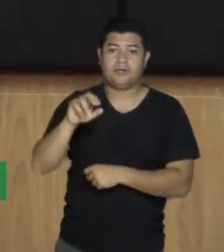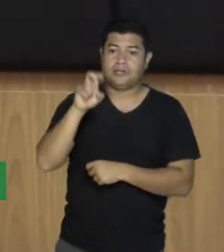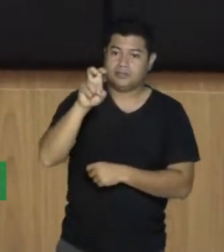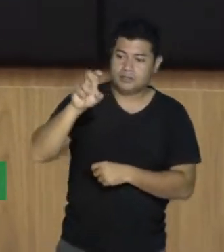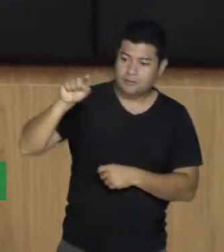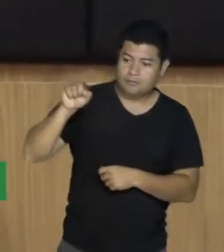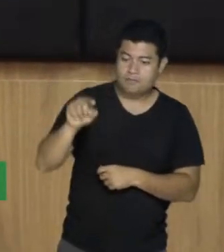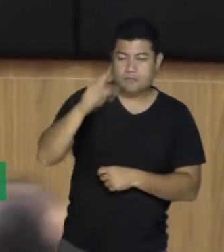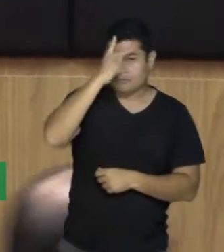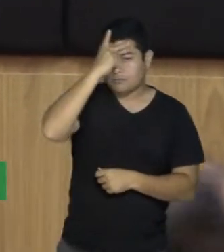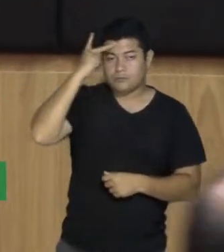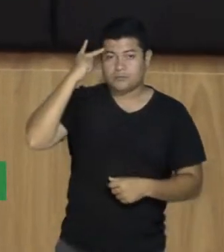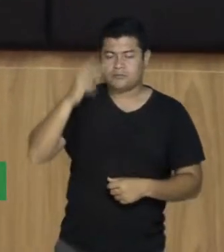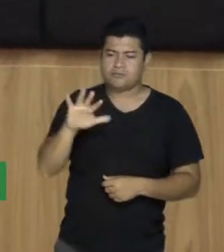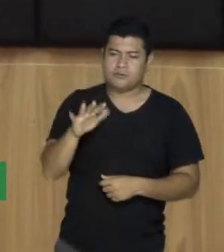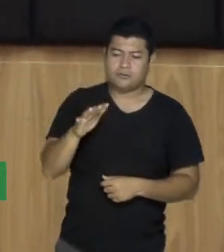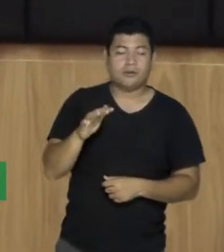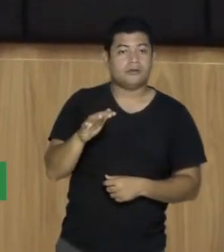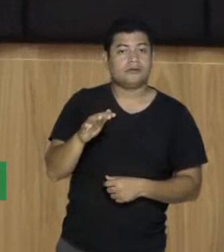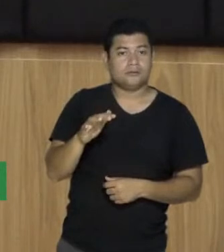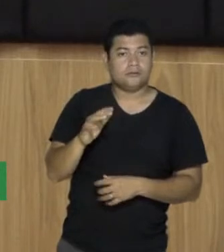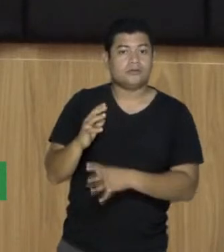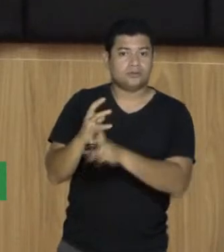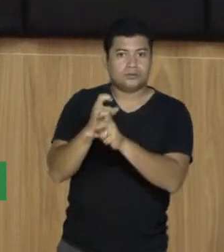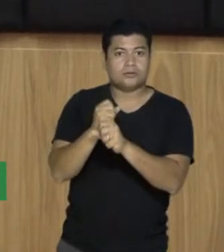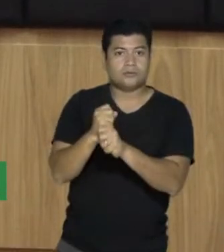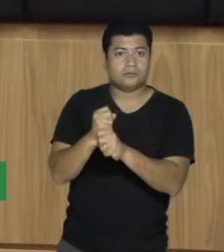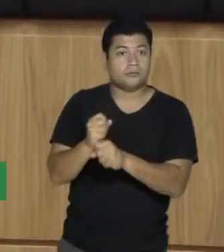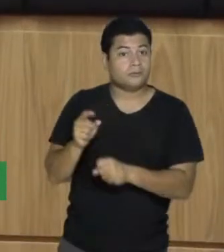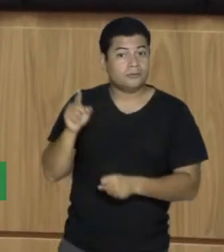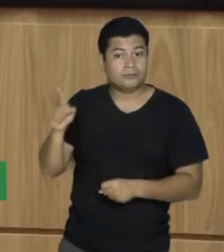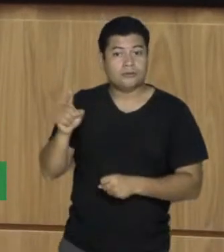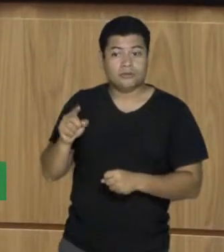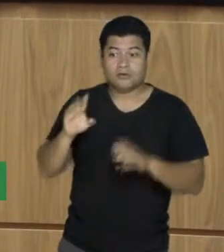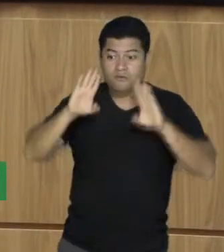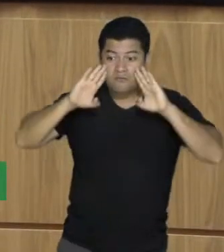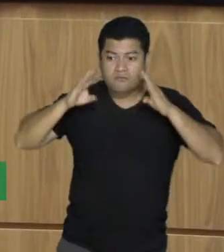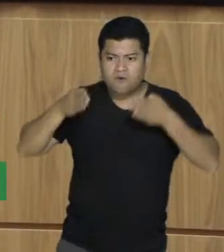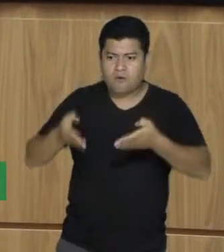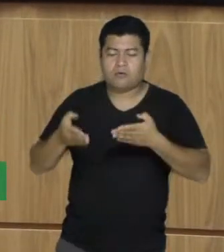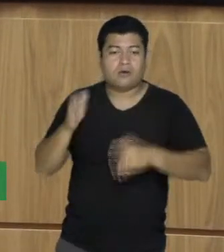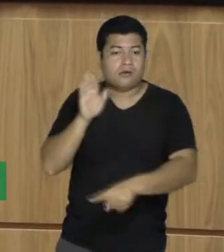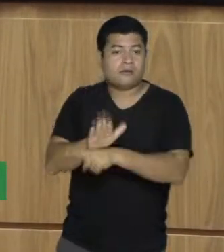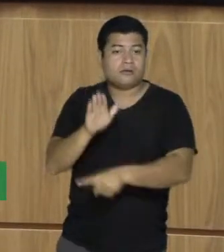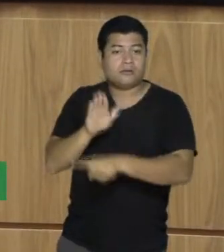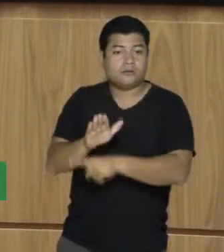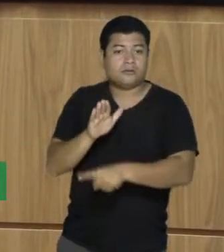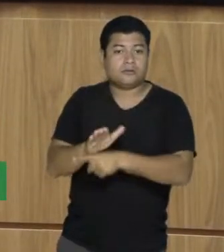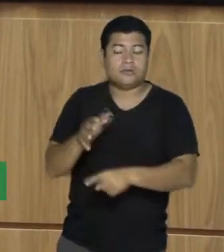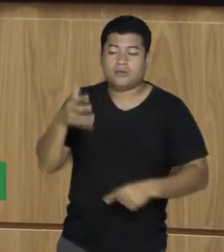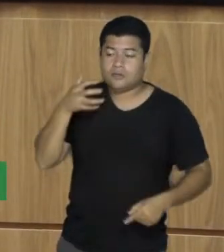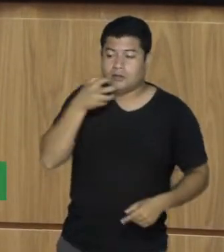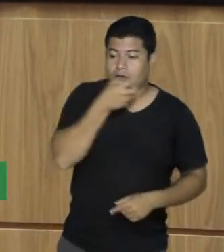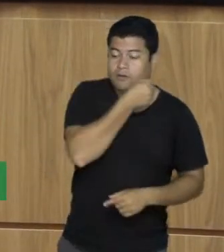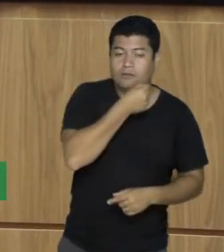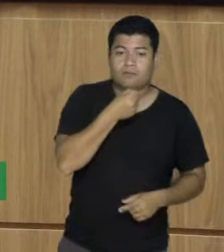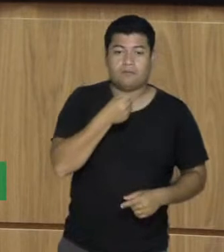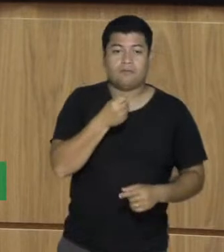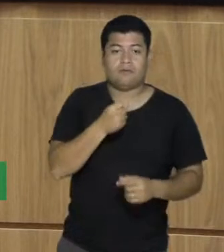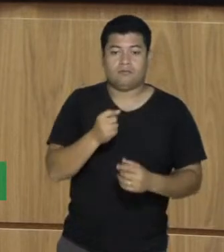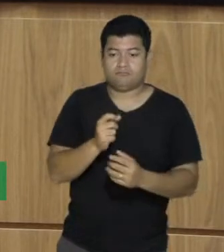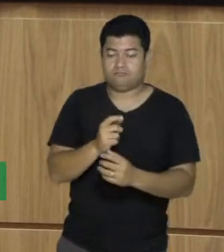pessoas ou aproximadamente 5 mil pessoas que se dedicam diariamente a salvar o próximo há mais de